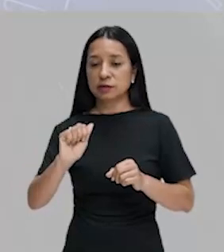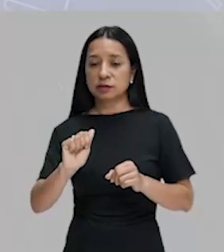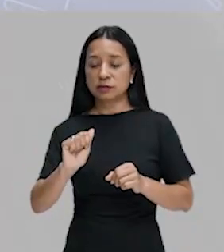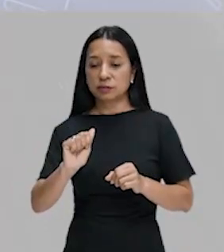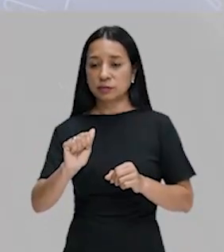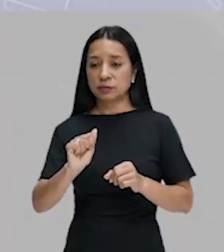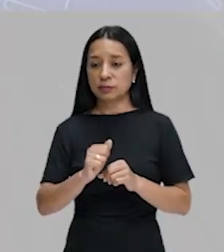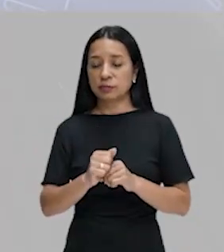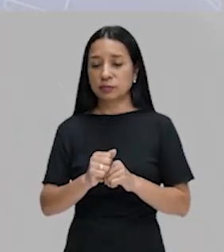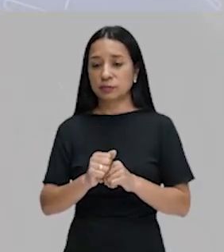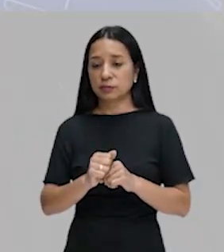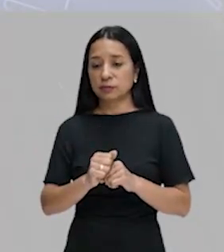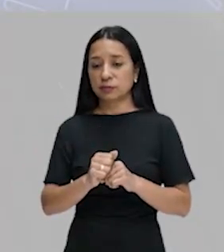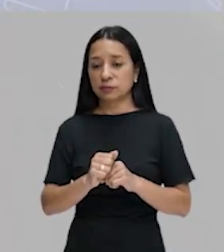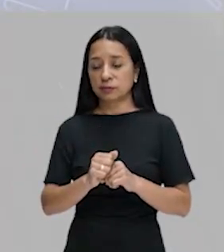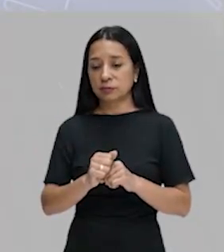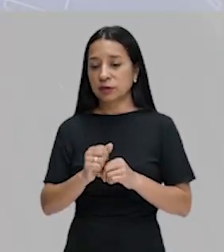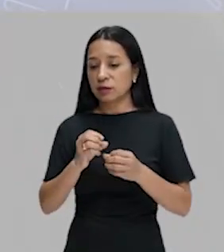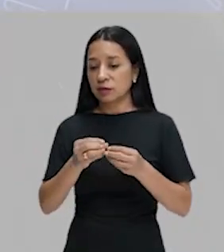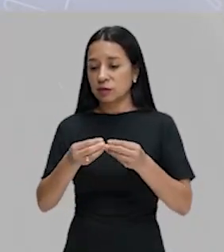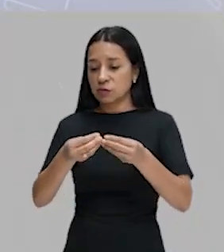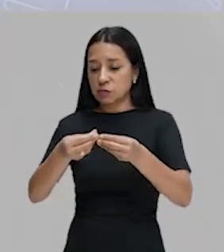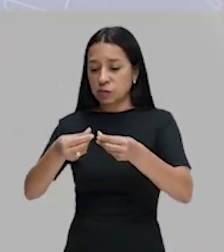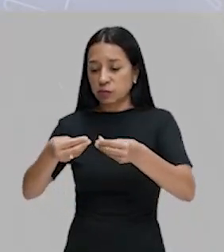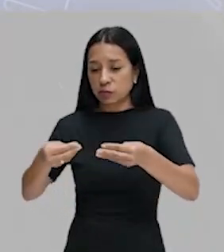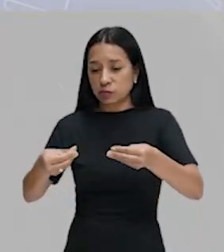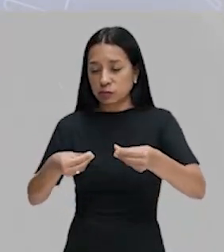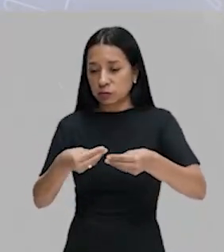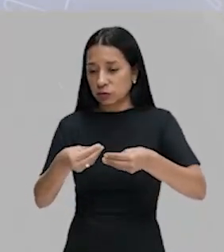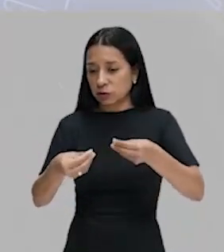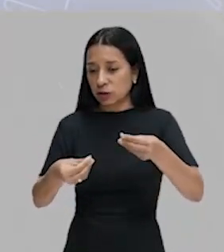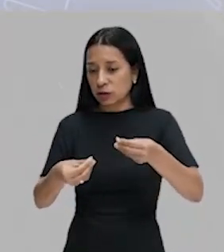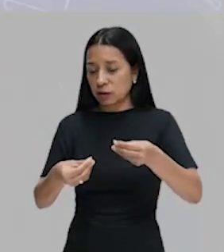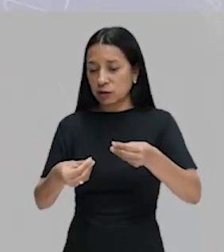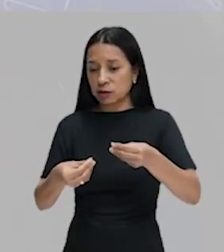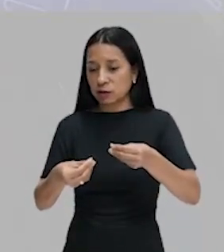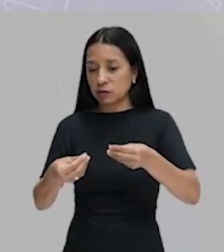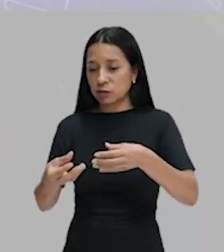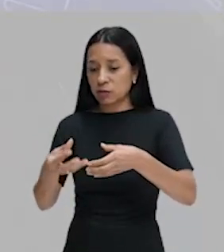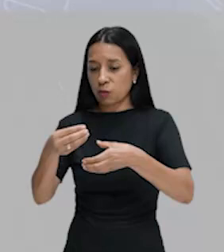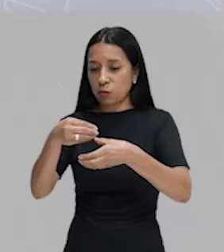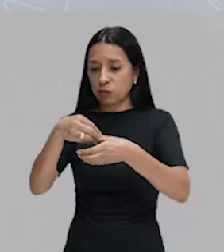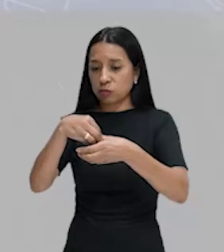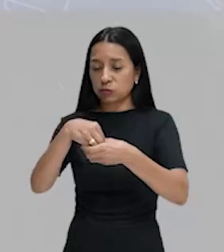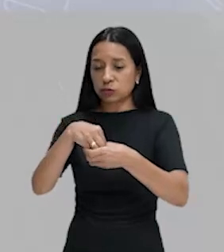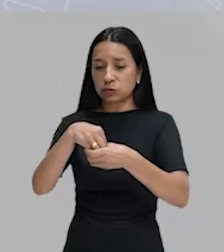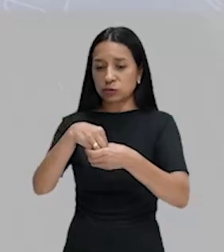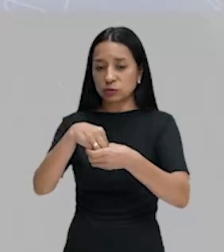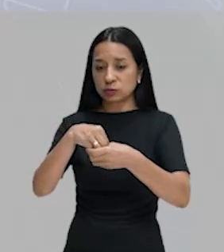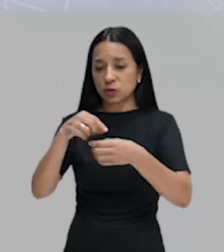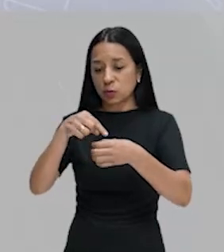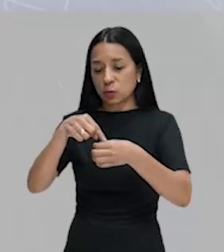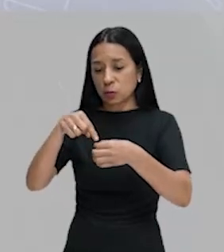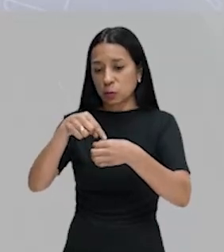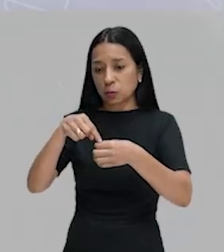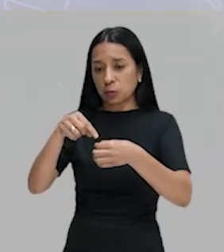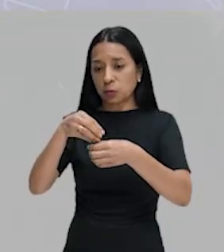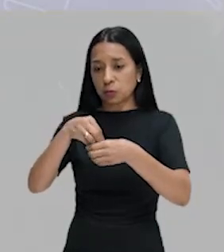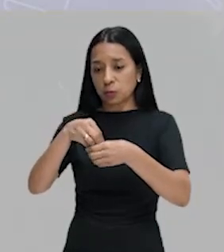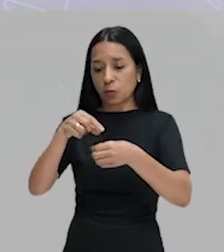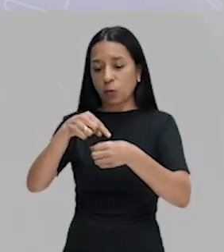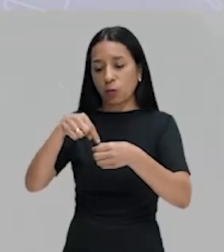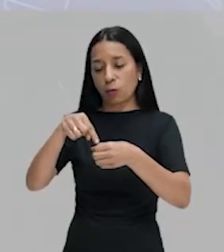digerem a partícula alimentar que esse animal ingeriu lá, ali, ó, nessa parte aqui, nesse orifício chamado